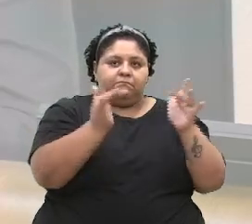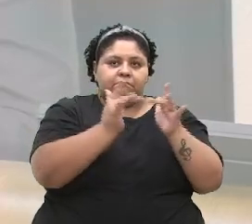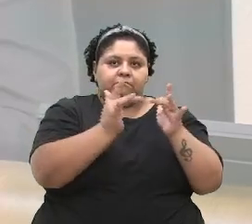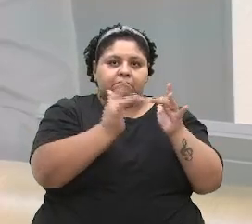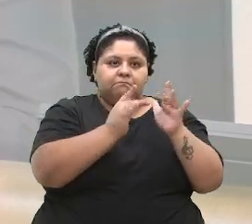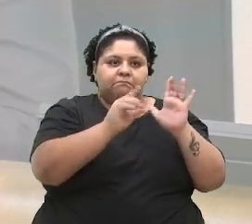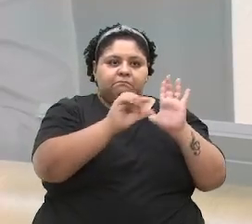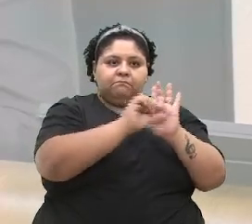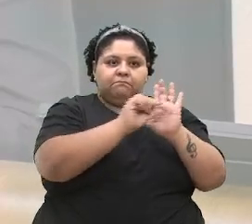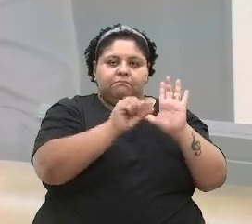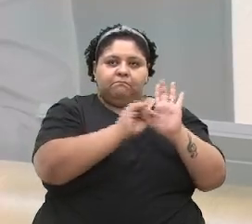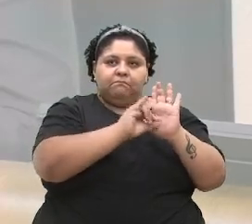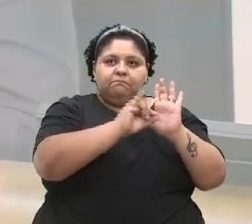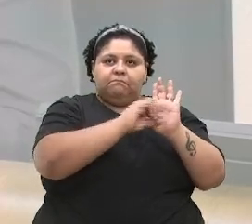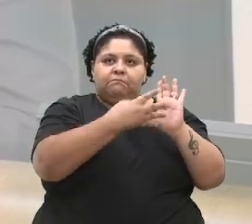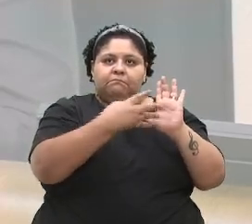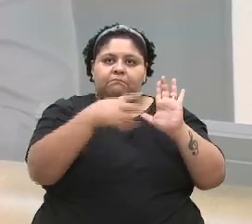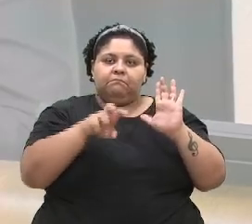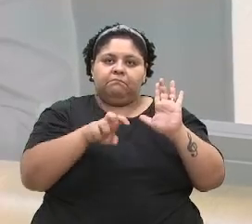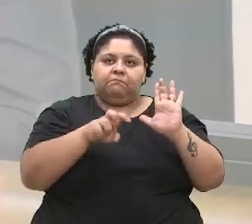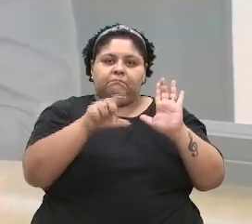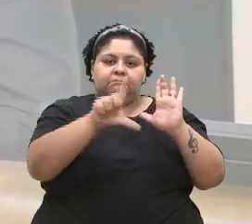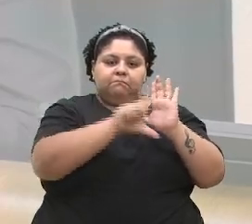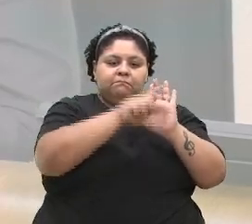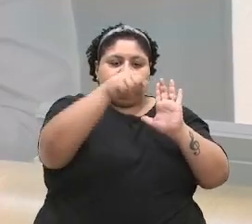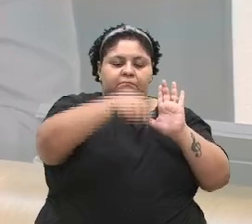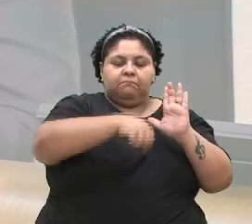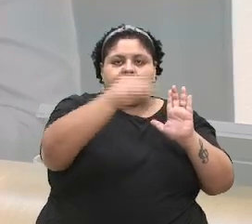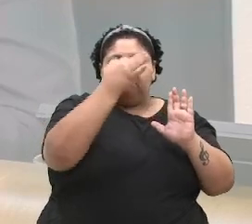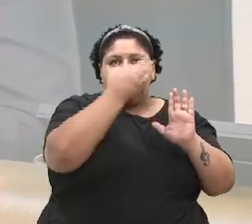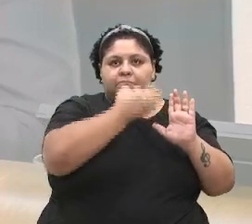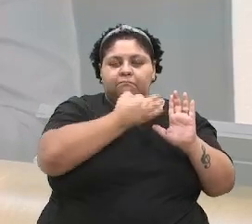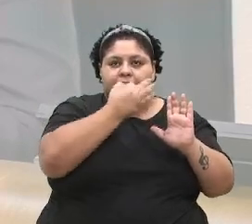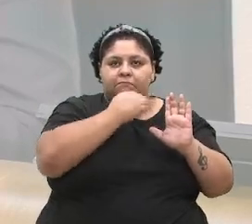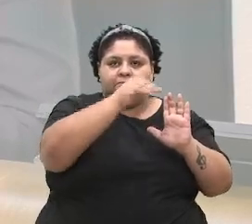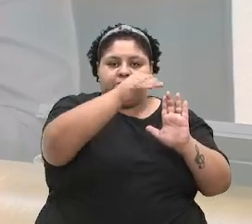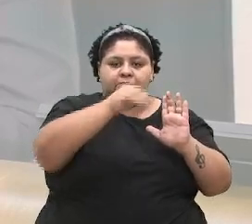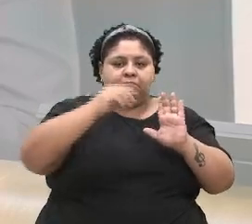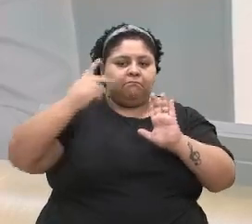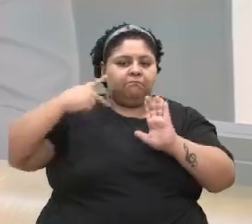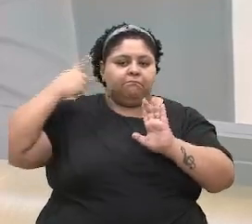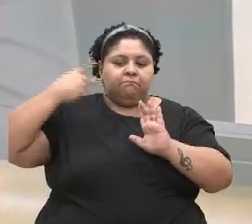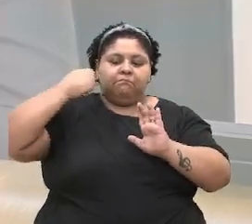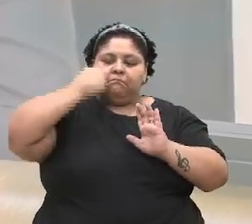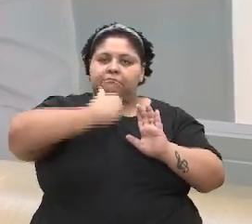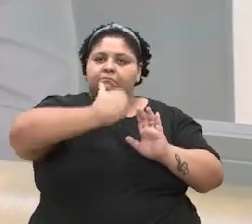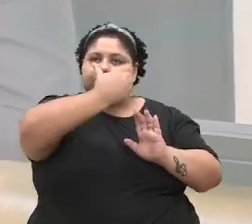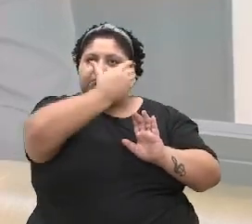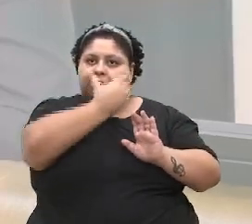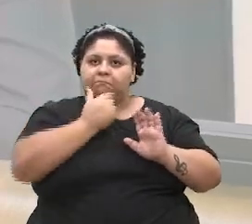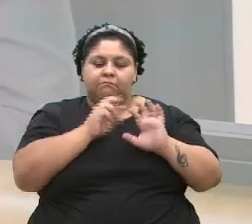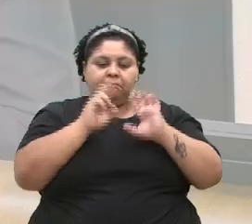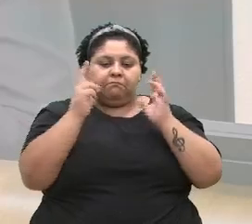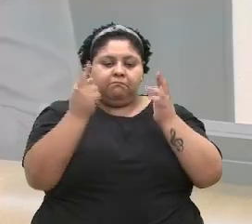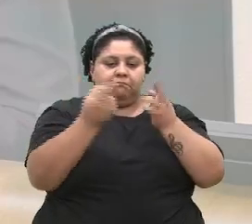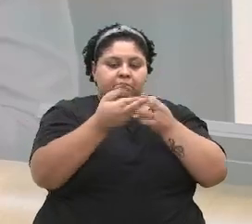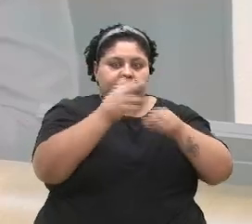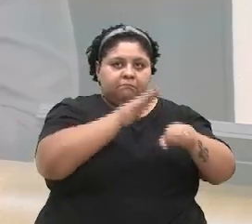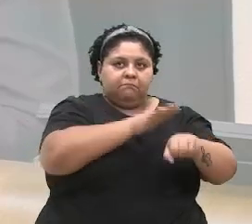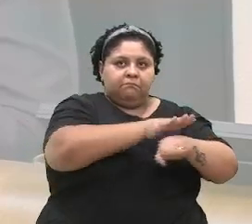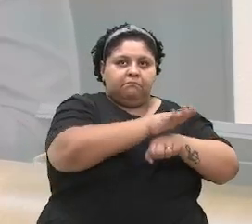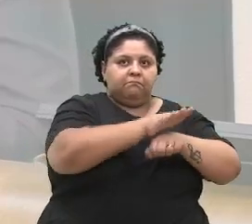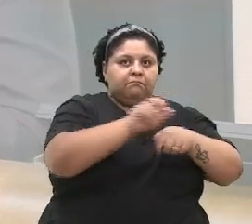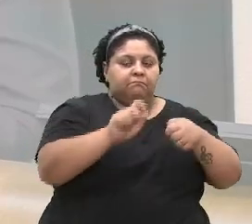1º do artigo 45 da Lei Orgânica do Município de Caxias do Sul, convoca os senhores vereadores e senhoras vereadoras para as sessões extraordinárias que se